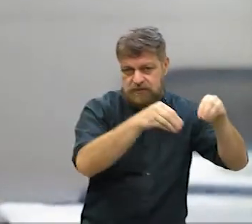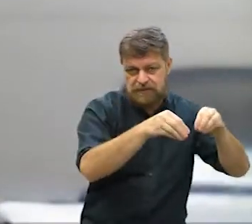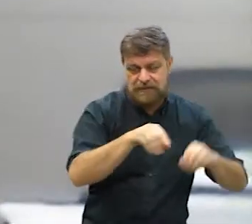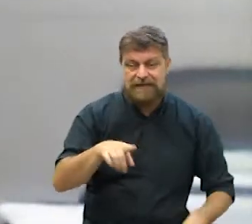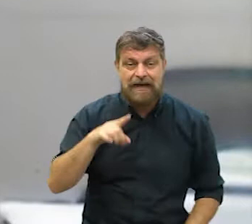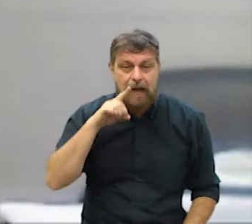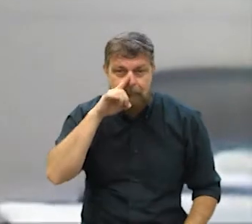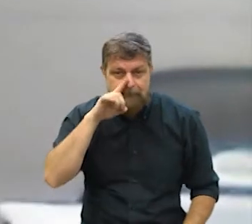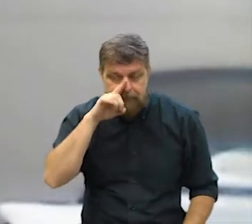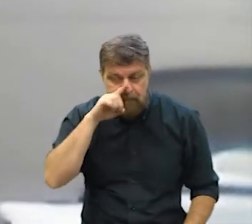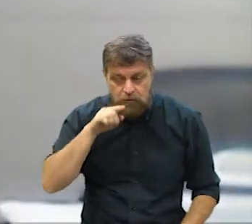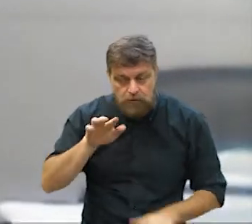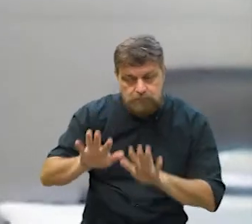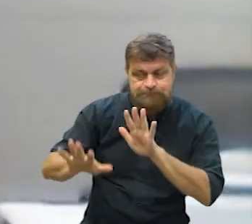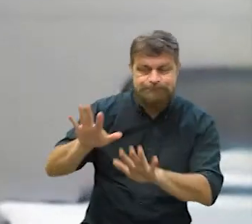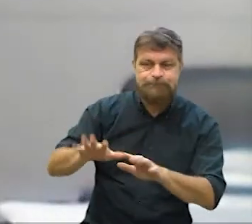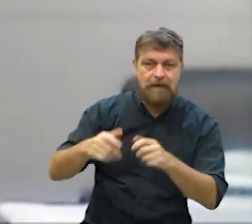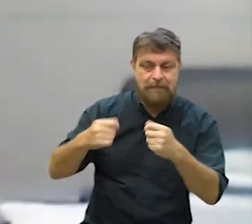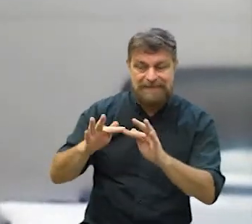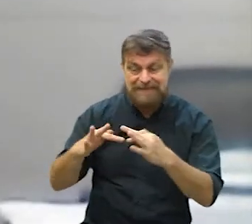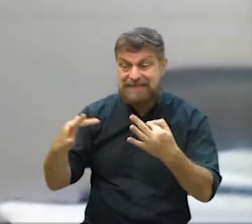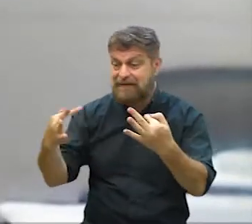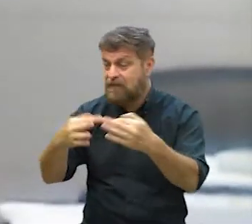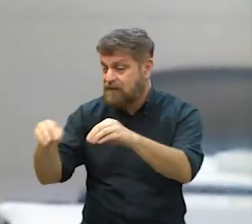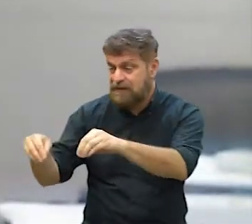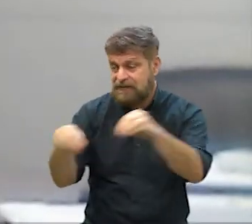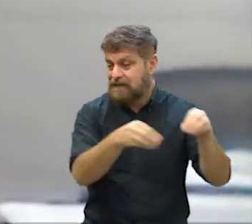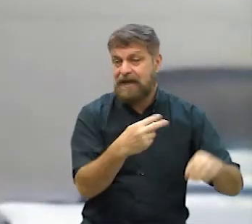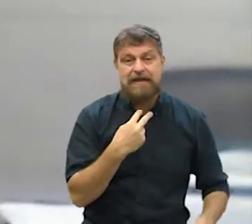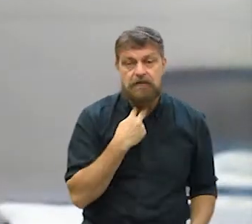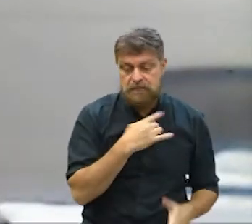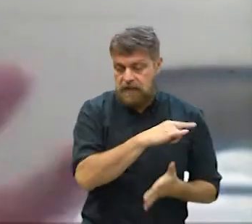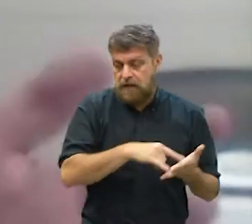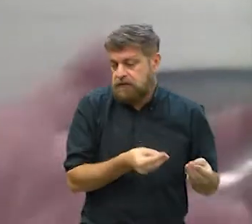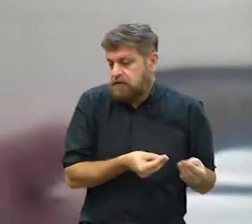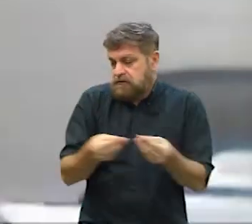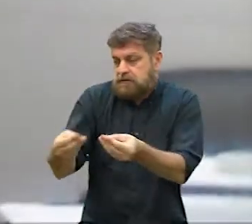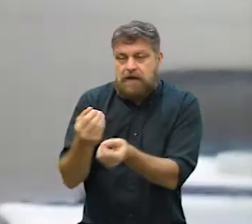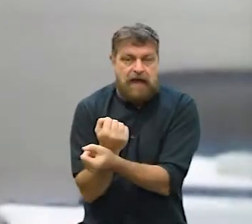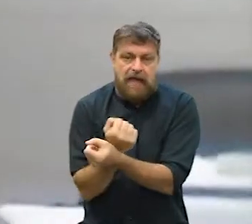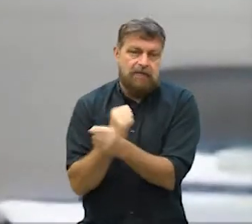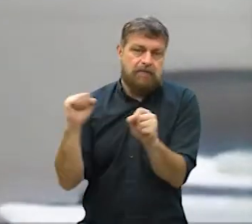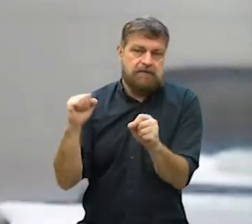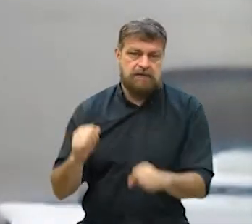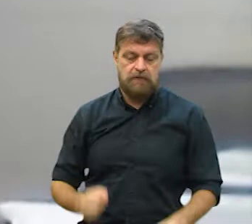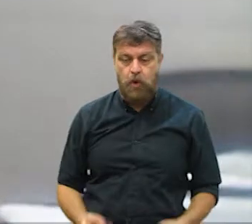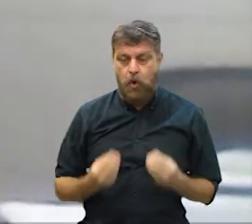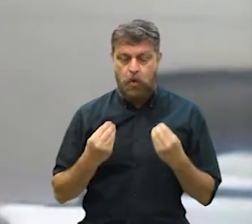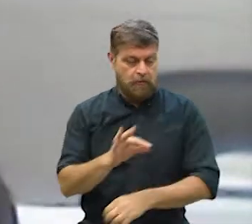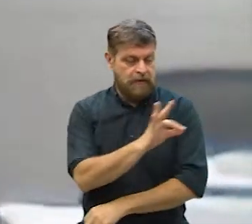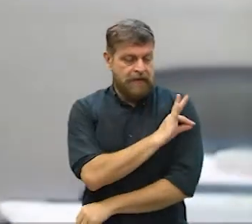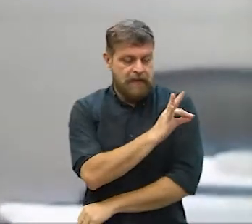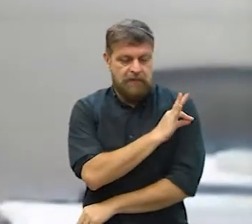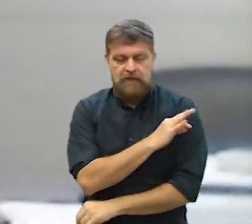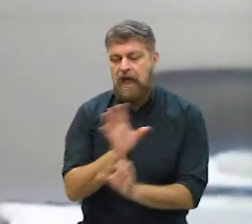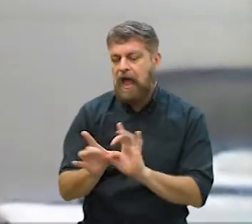Se elas estiverem em área de risco, área perigosa, não tem como. É impossível. O poder público não tem